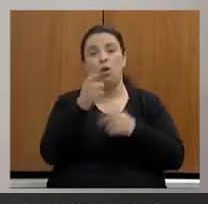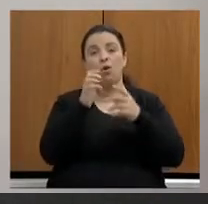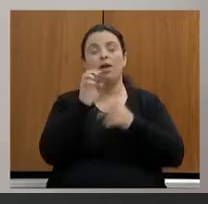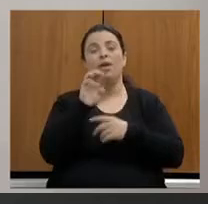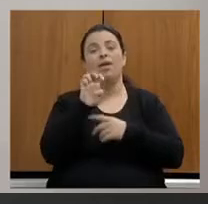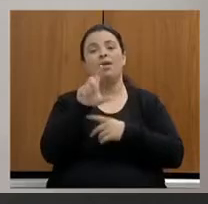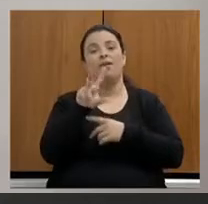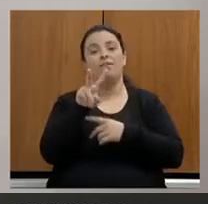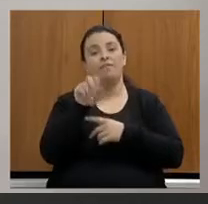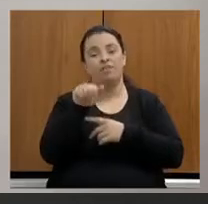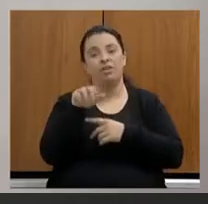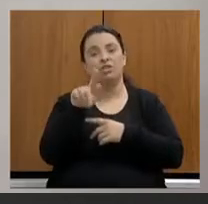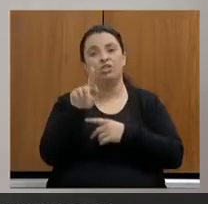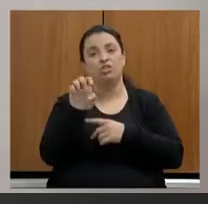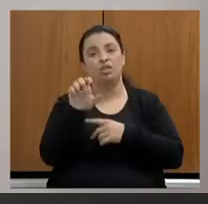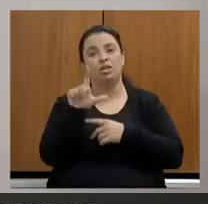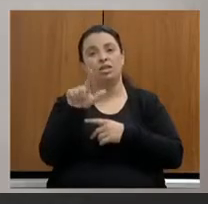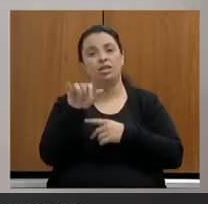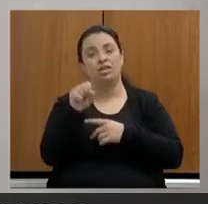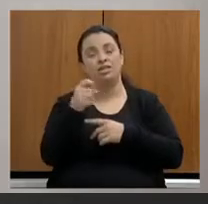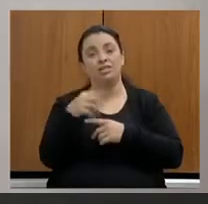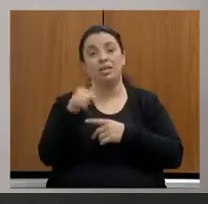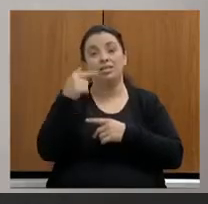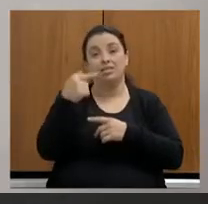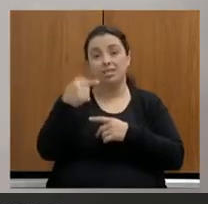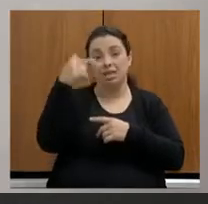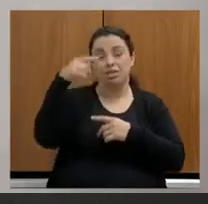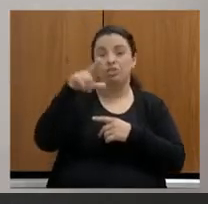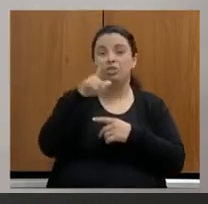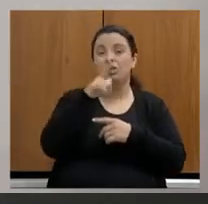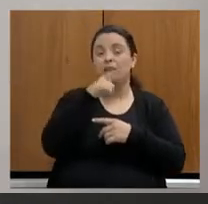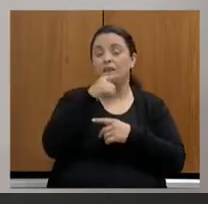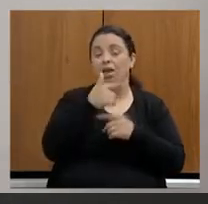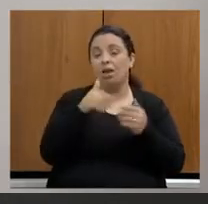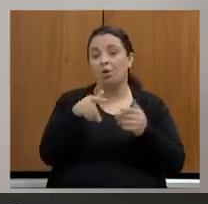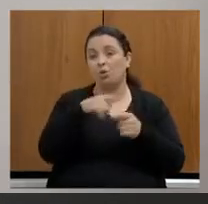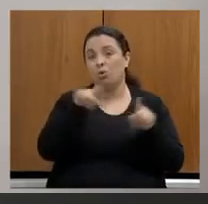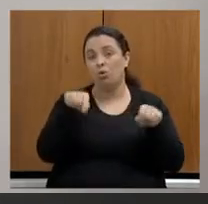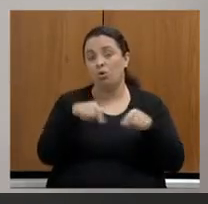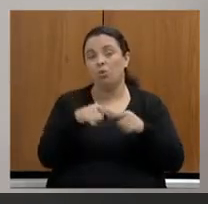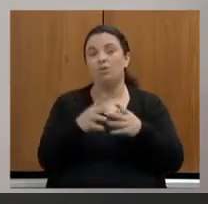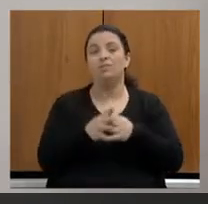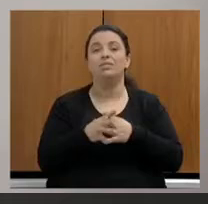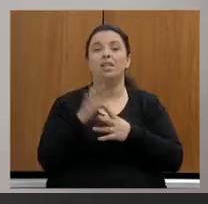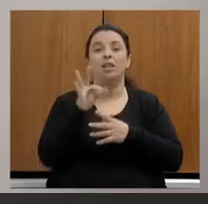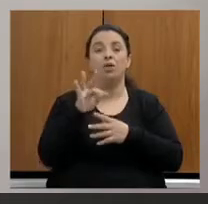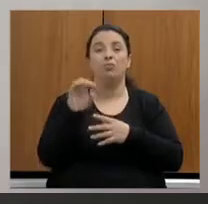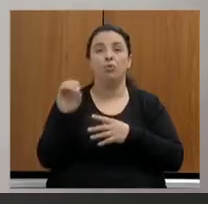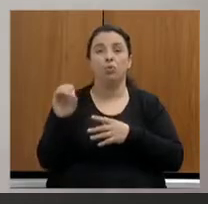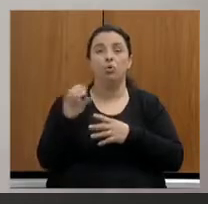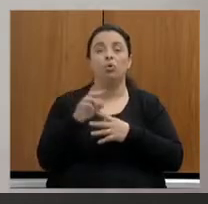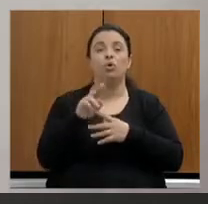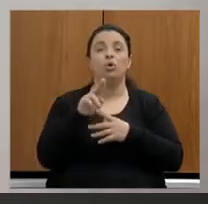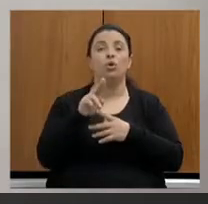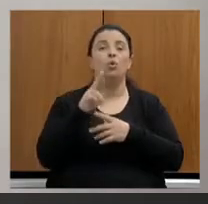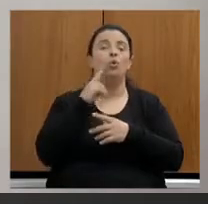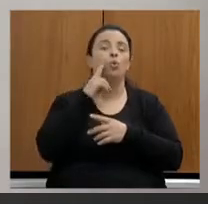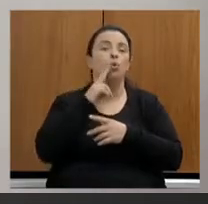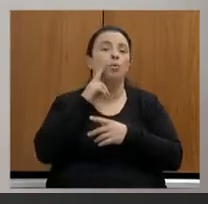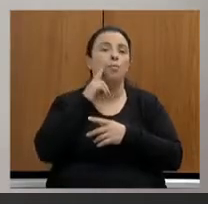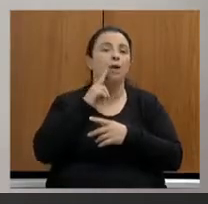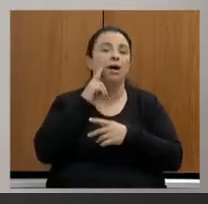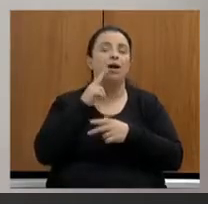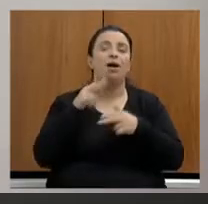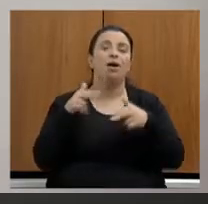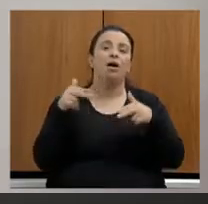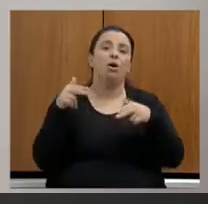Lourenço Sete Lagoas em Teixeiras Teófilo Otoni Três Corações Ubá Uberaba Uberlândia